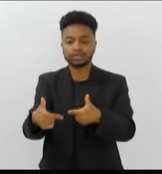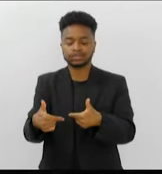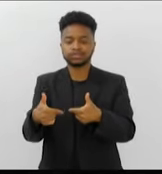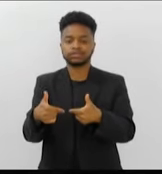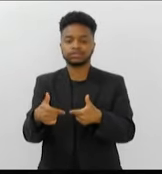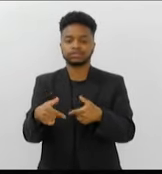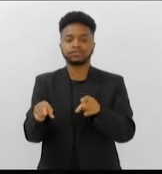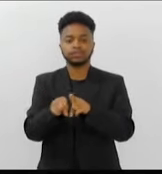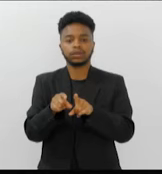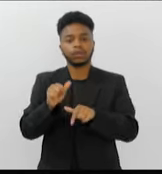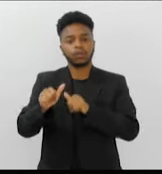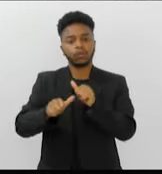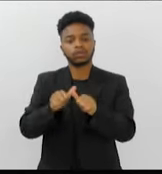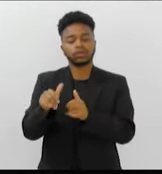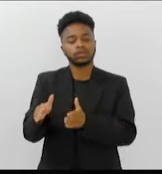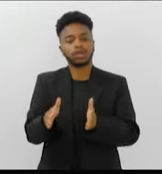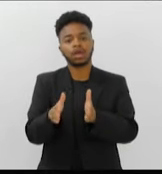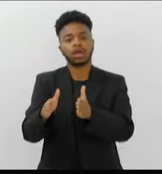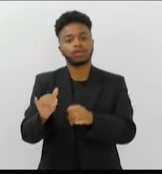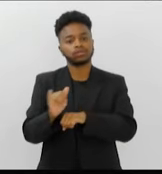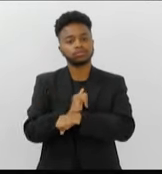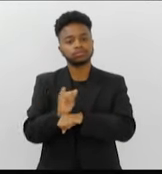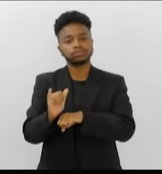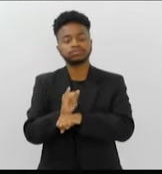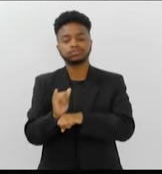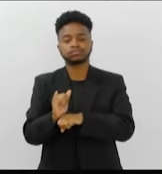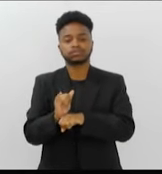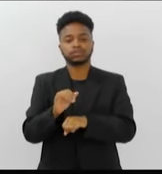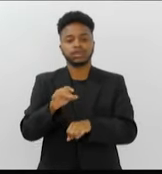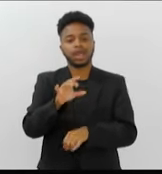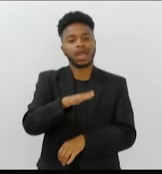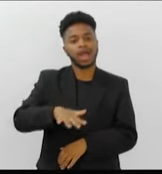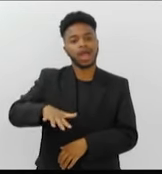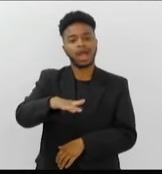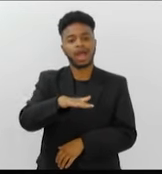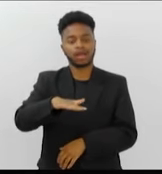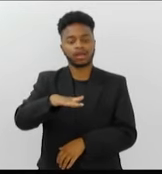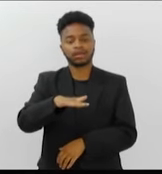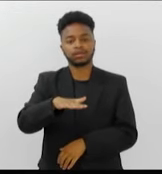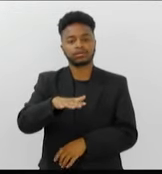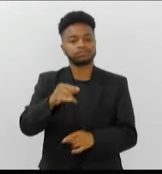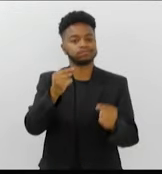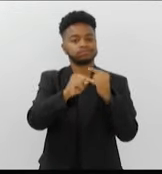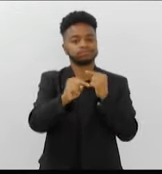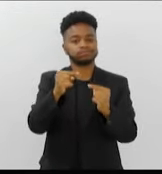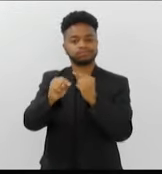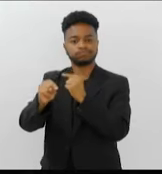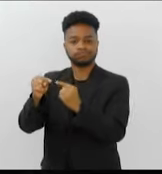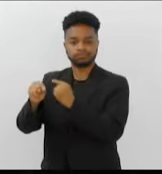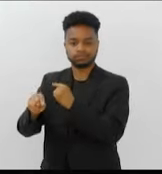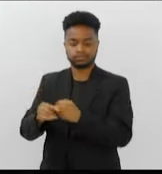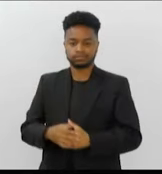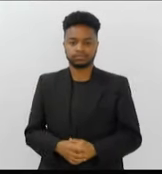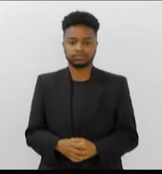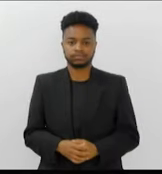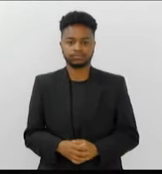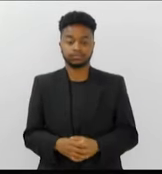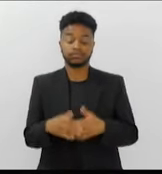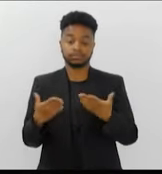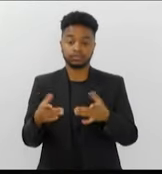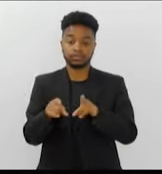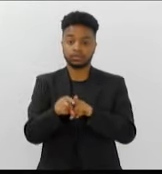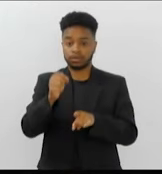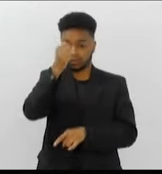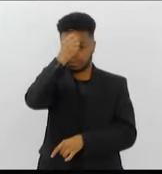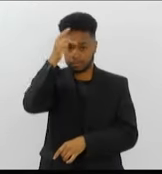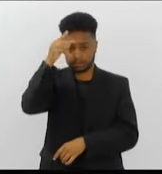alterando os rumos exatamente daquelas áreas que não tiverem correspondendo. E o prefeito